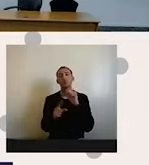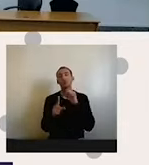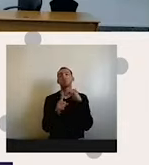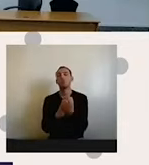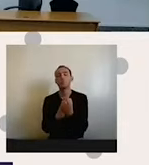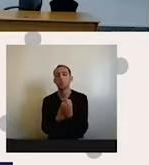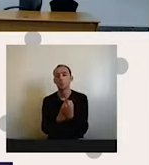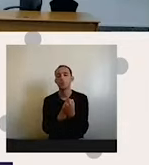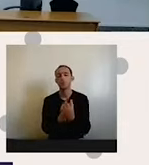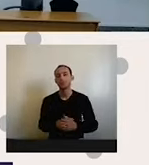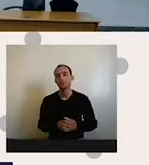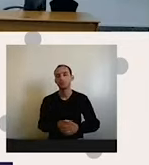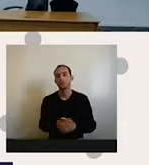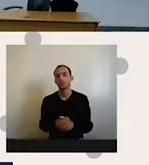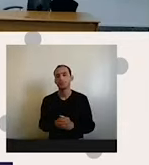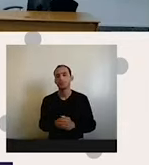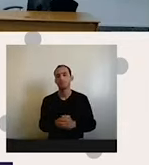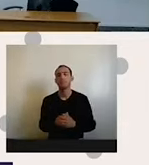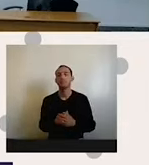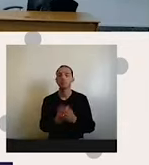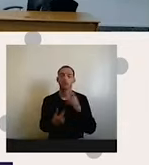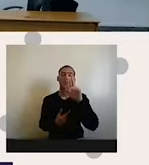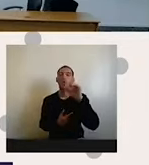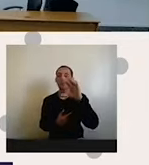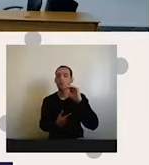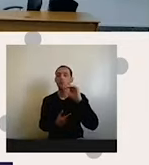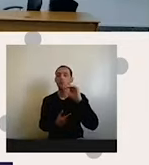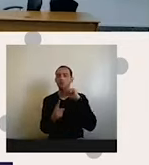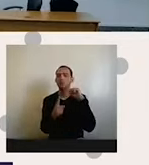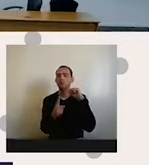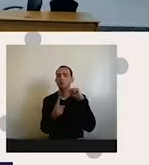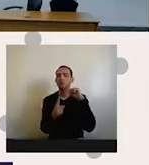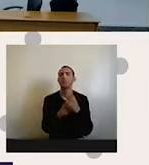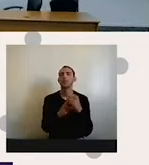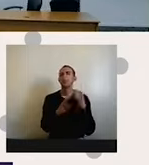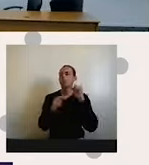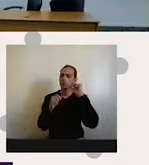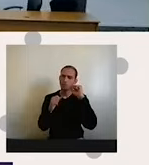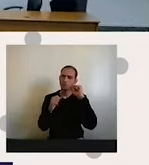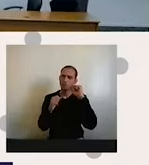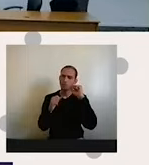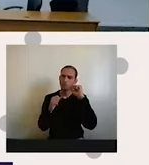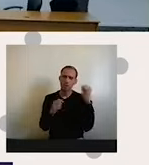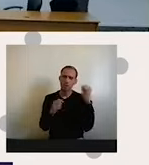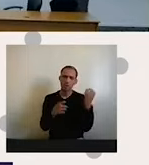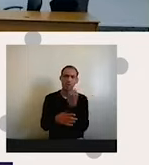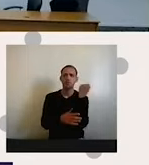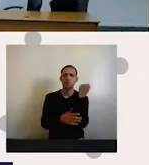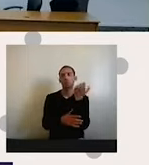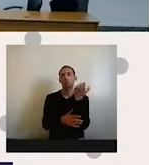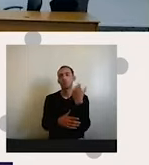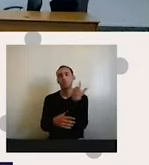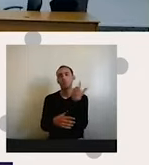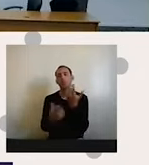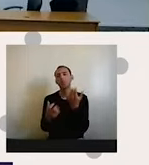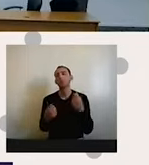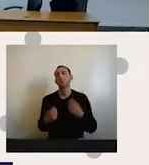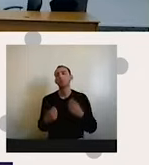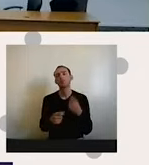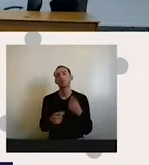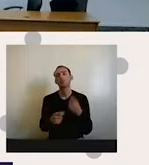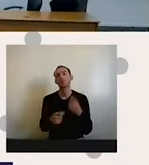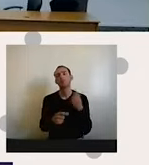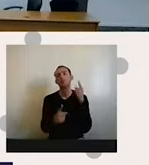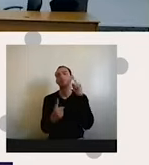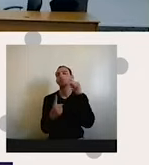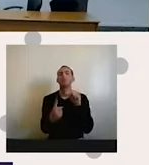Nós vamos precisar de dados objetivos sobre a organização do trabalho. Então, por exemplo, num hospital, tem 20